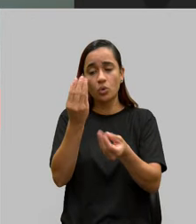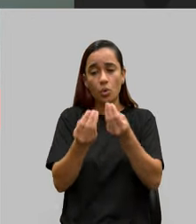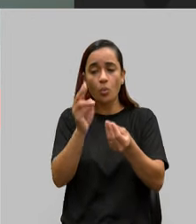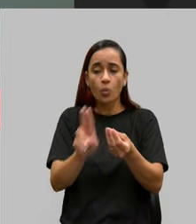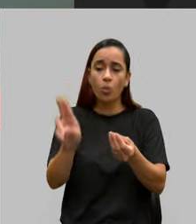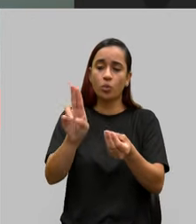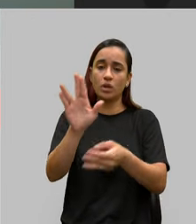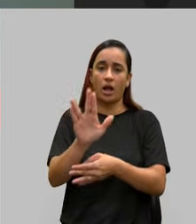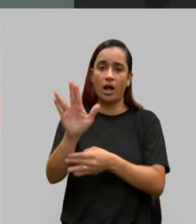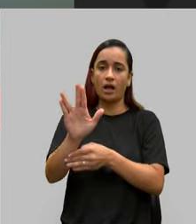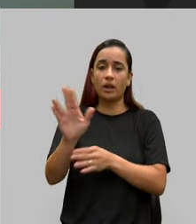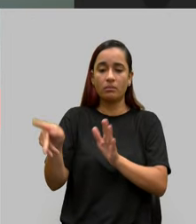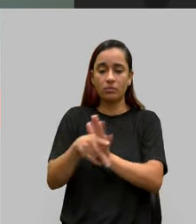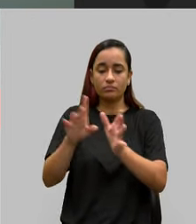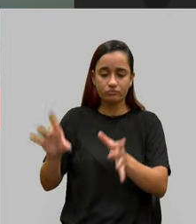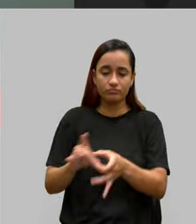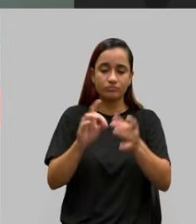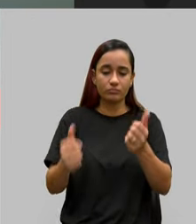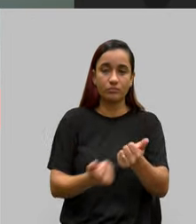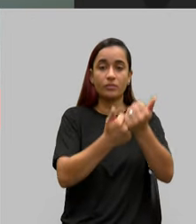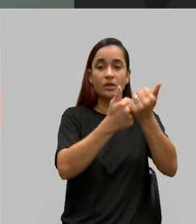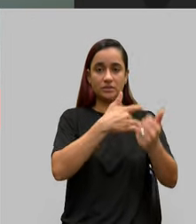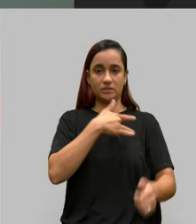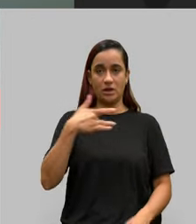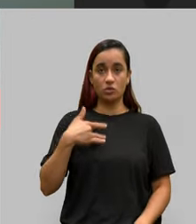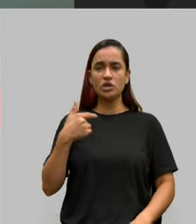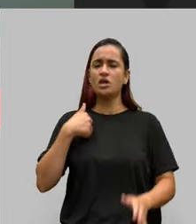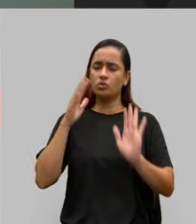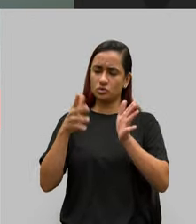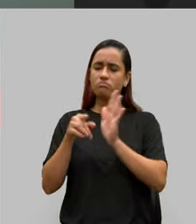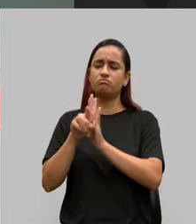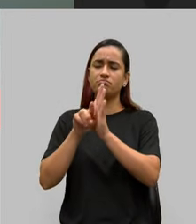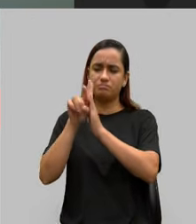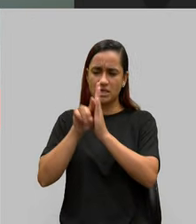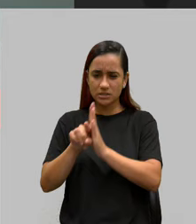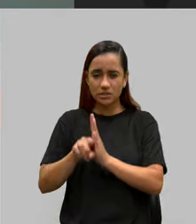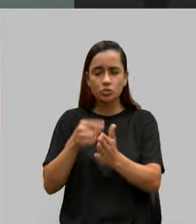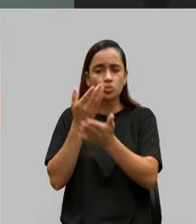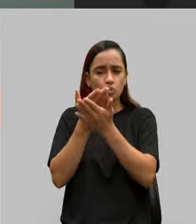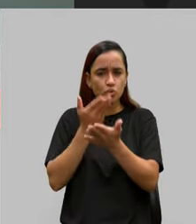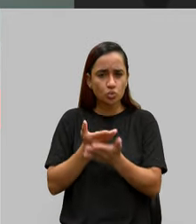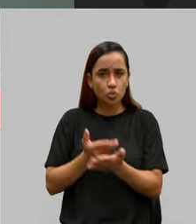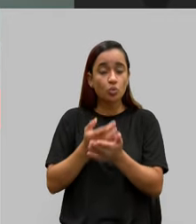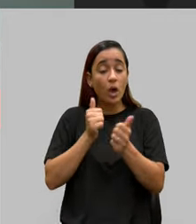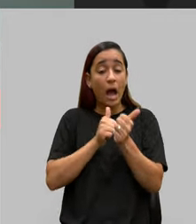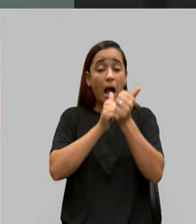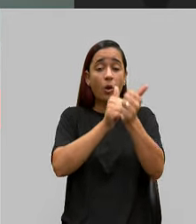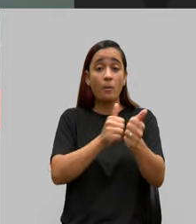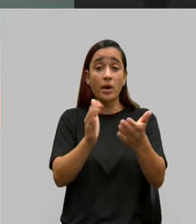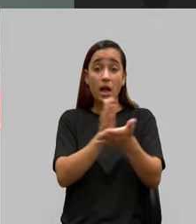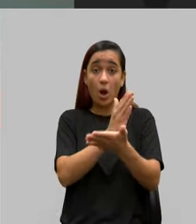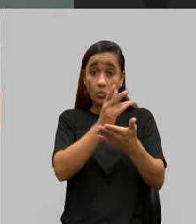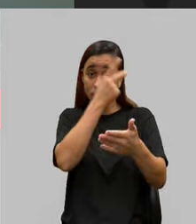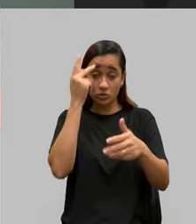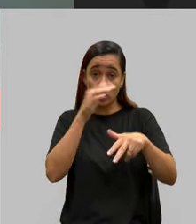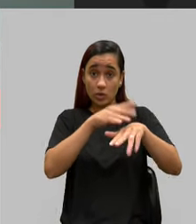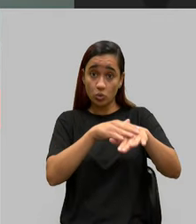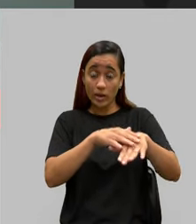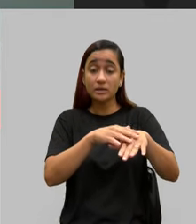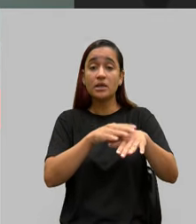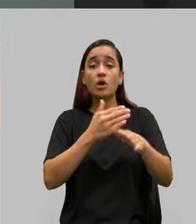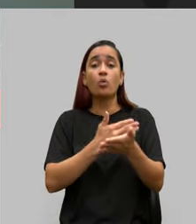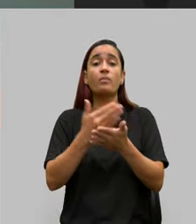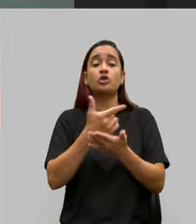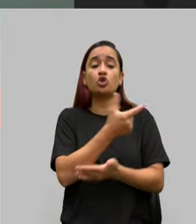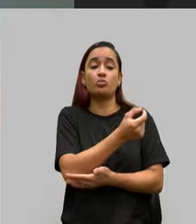pesquiso estudo e acompanho casos de pacientes desde 2021 comecei as prescrições por desespero de